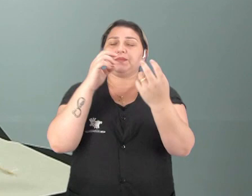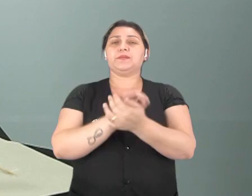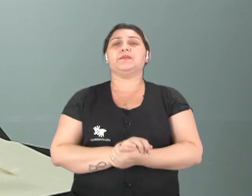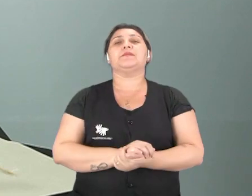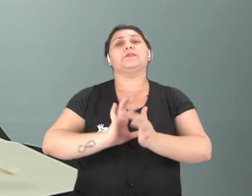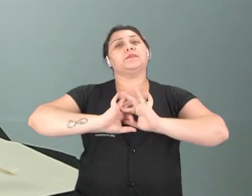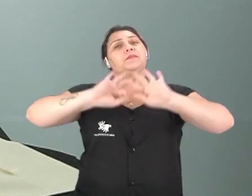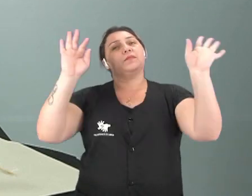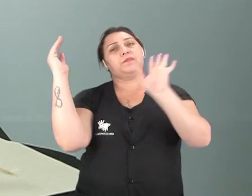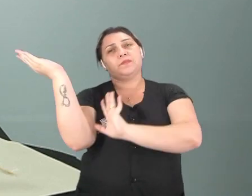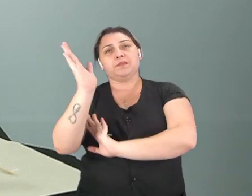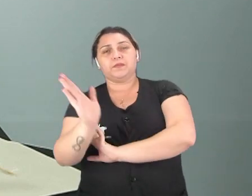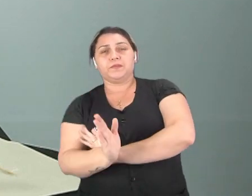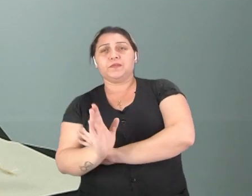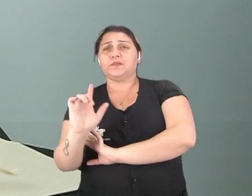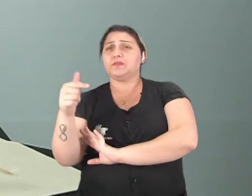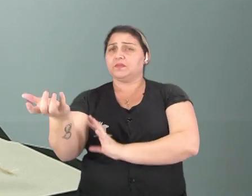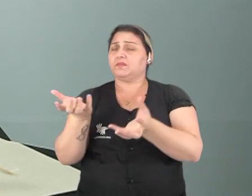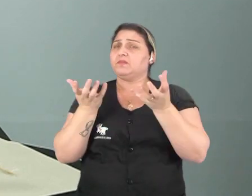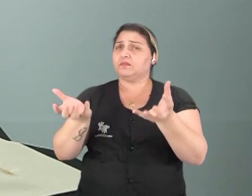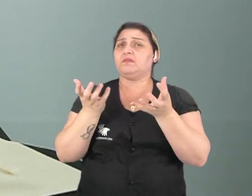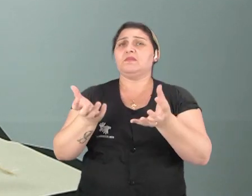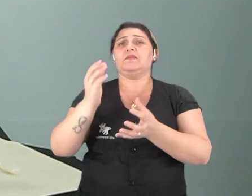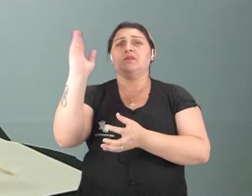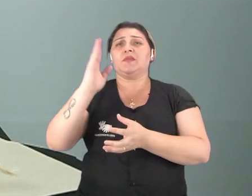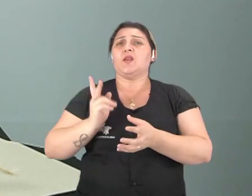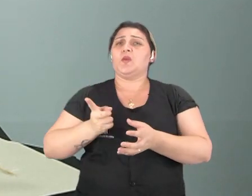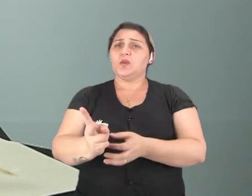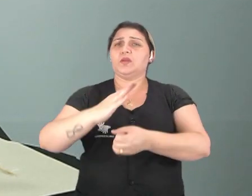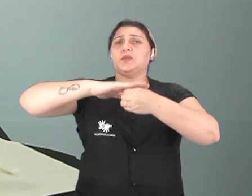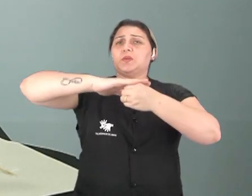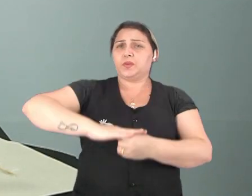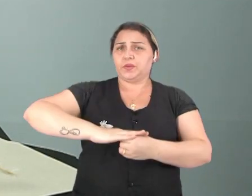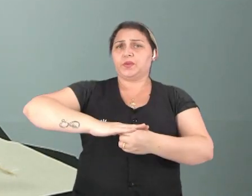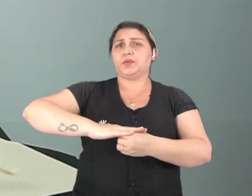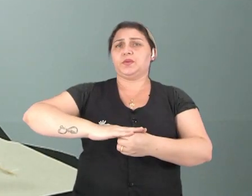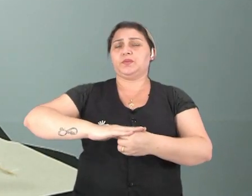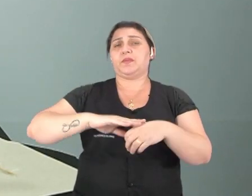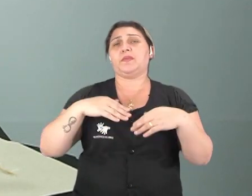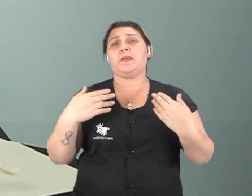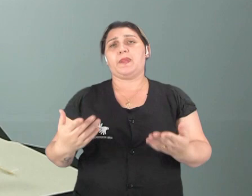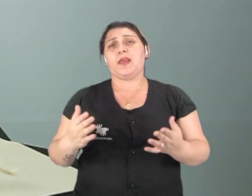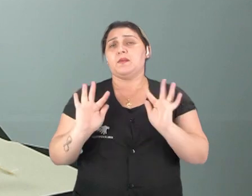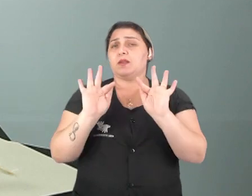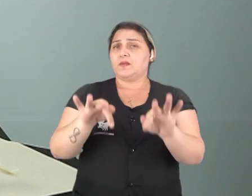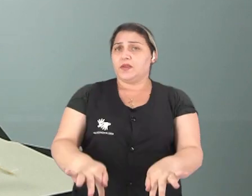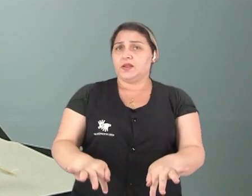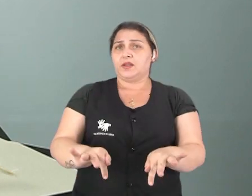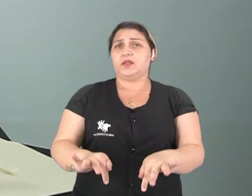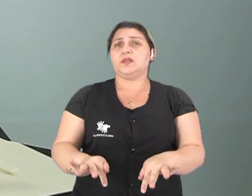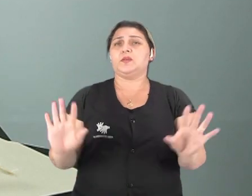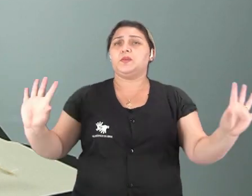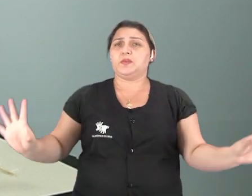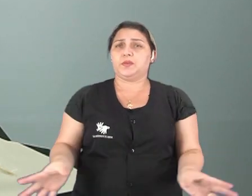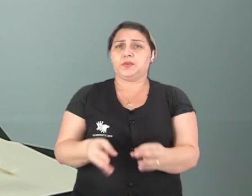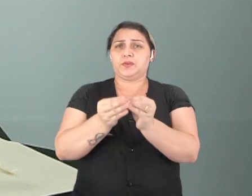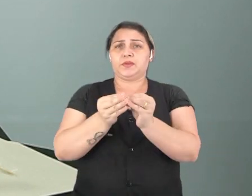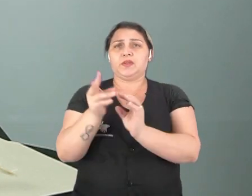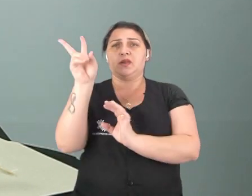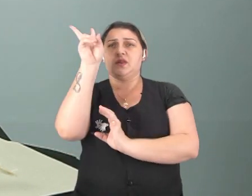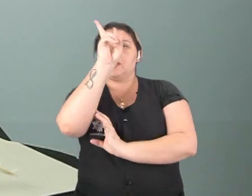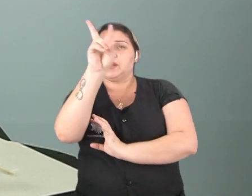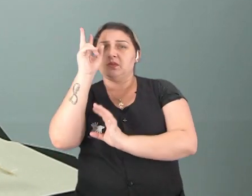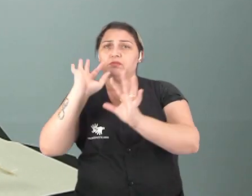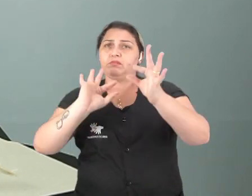a independência do Brasil e outros queriam que o Brasil continuasse sendo colônia. E, para finalizar aqui, fazer um resumo, porque essa história